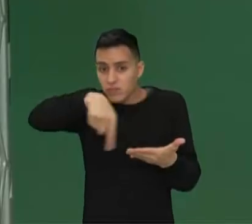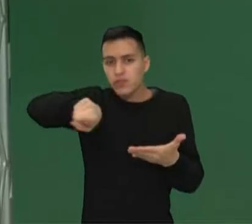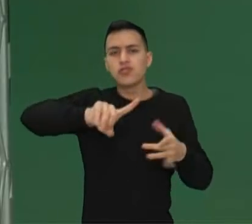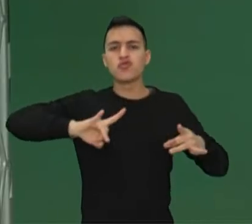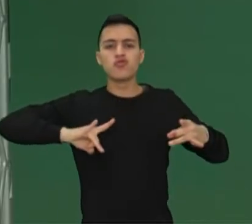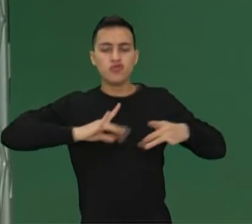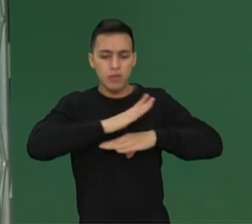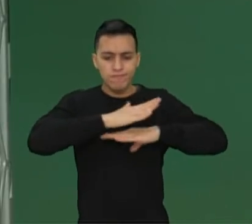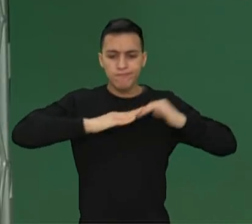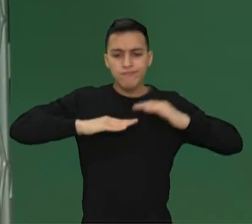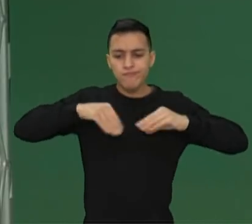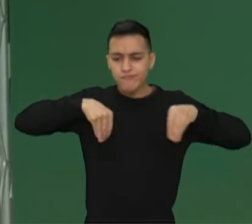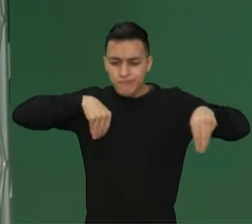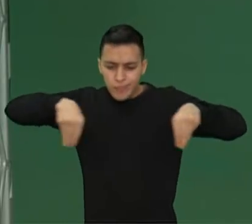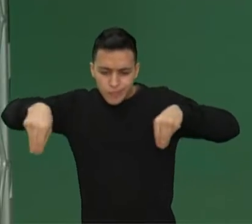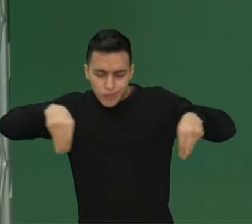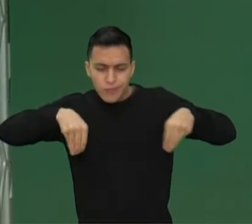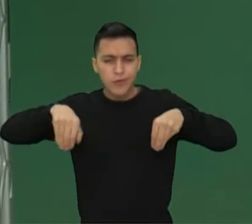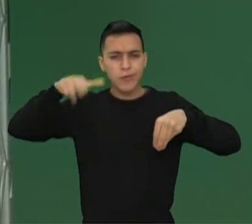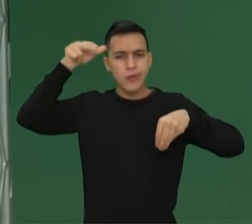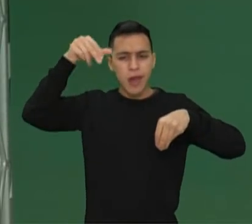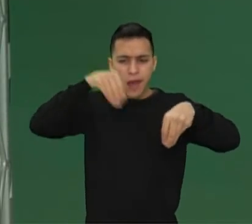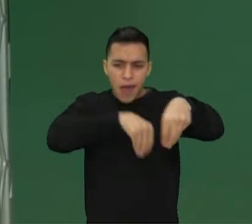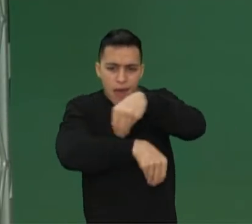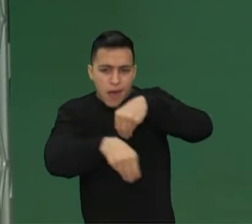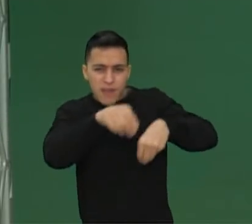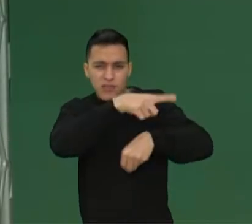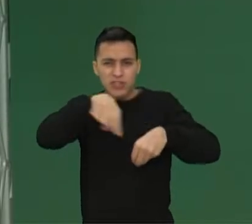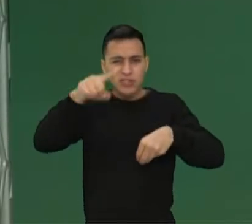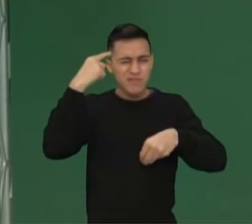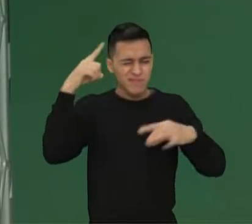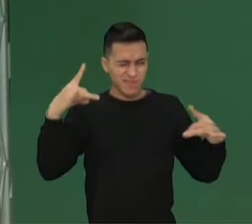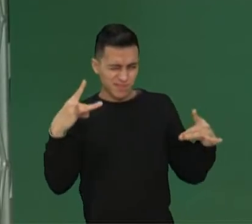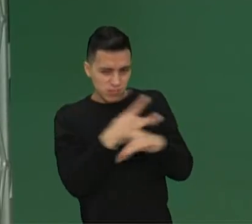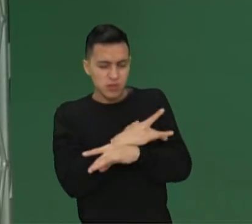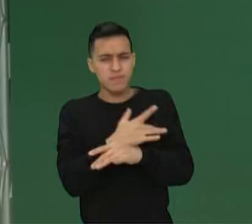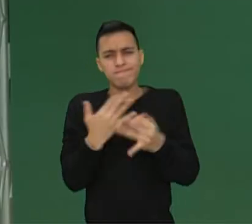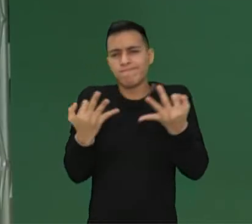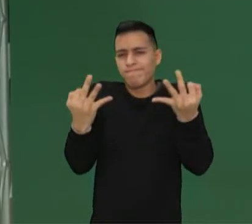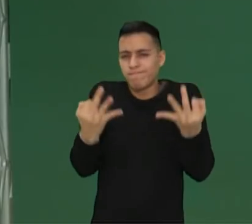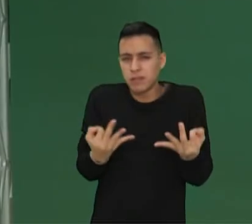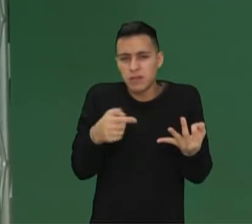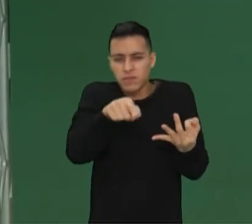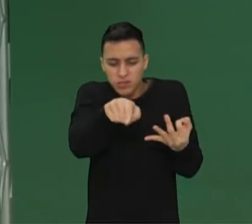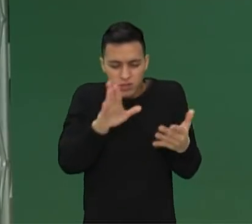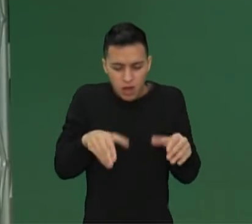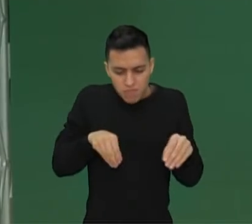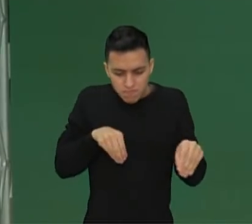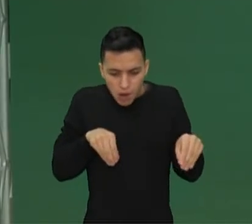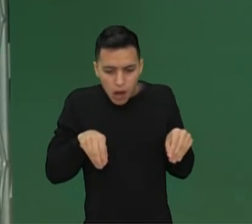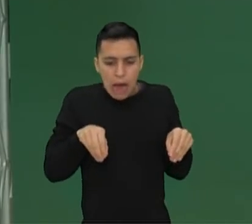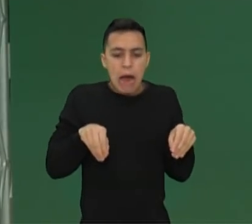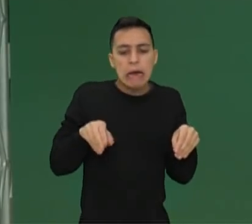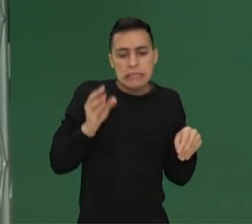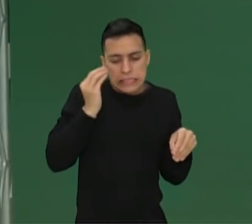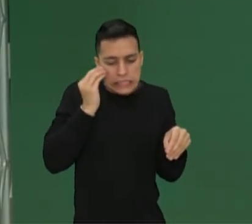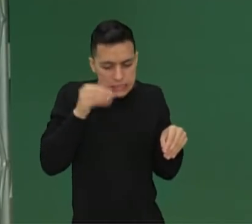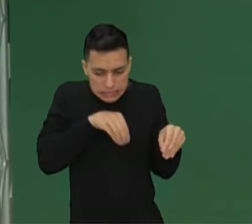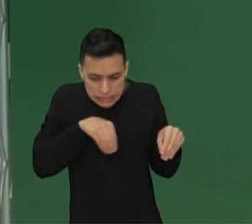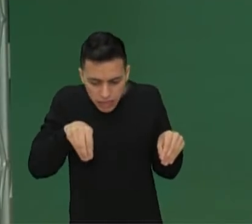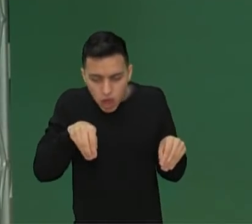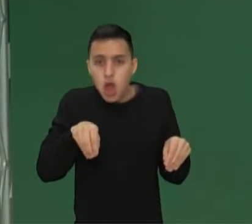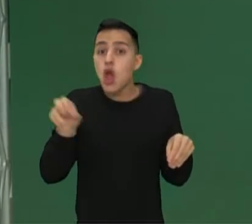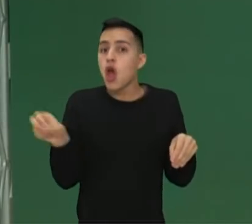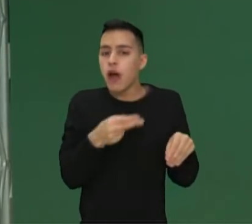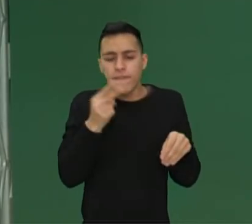prática de xadrez, você já sabe jogar, com certeza você já aplicou, já tentou aplicar ou já viu o